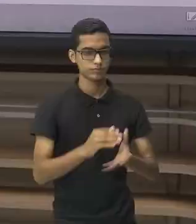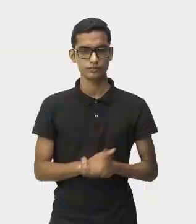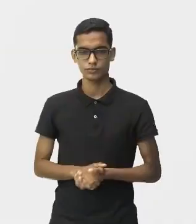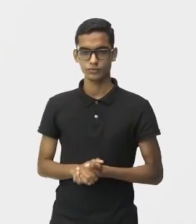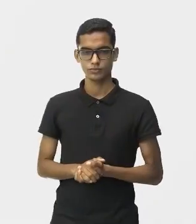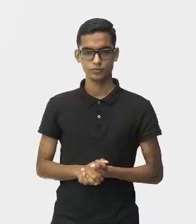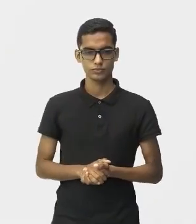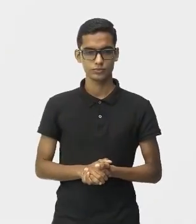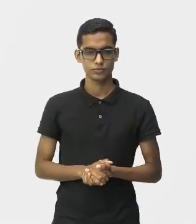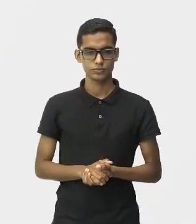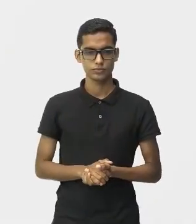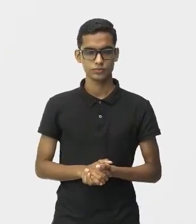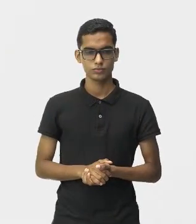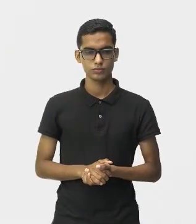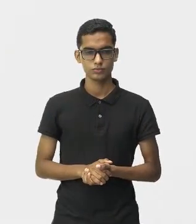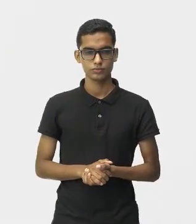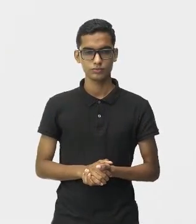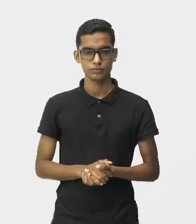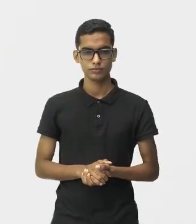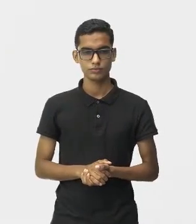falando.